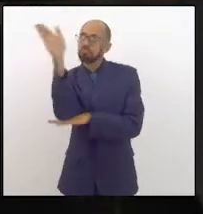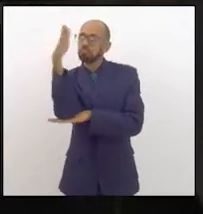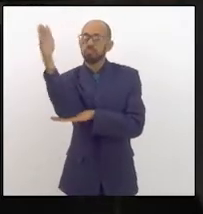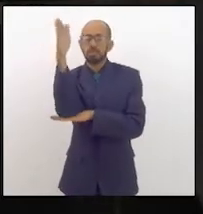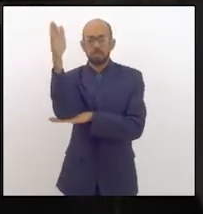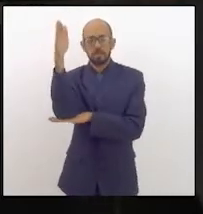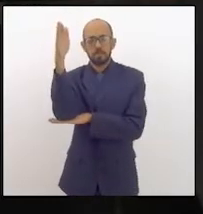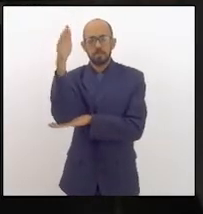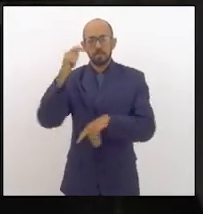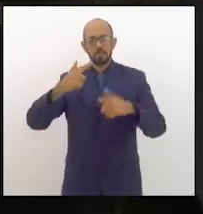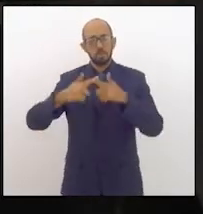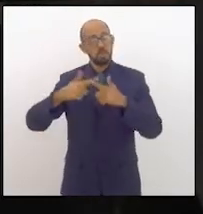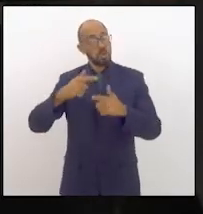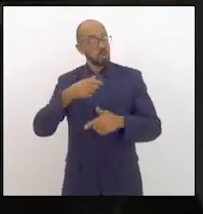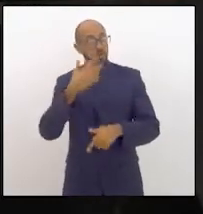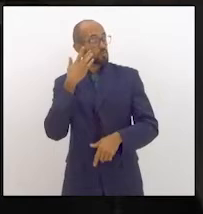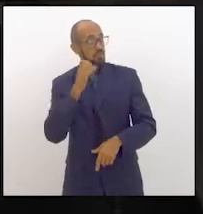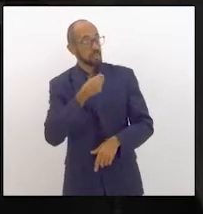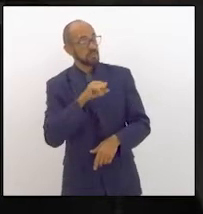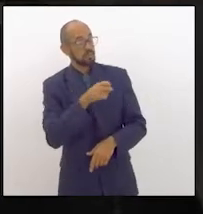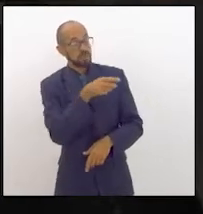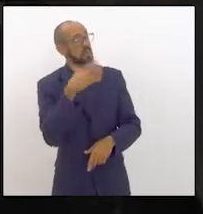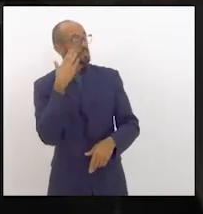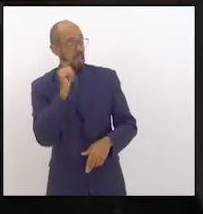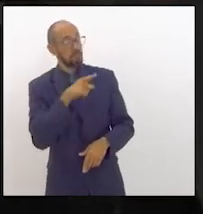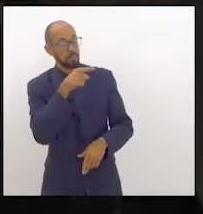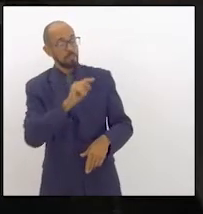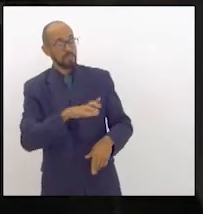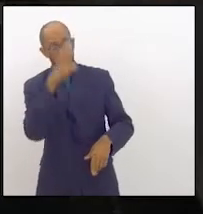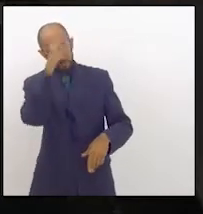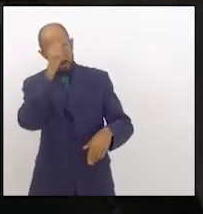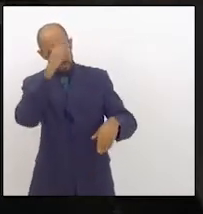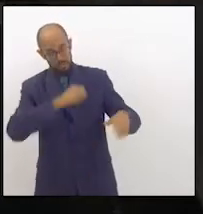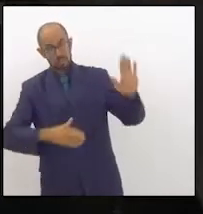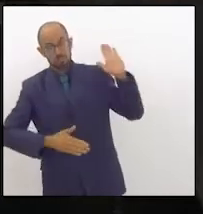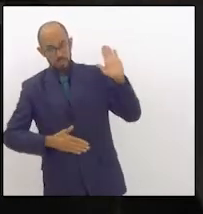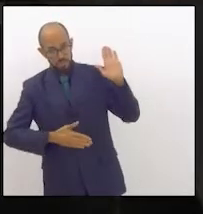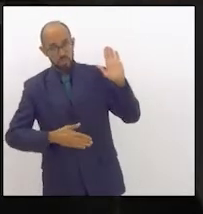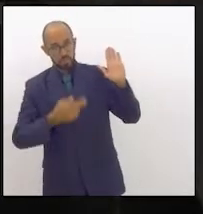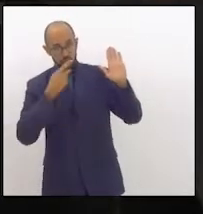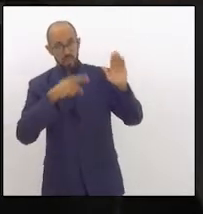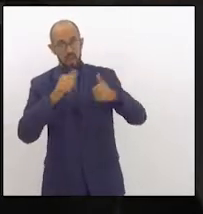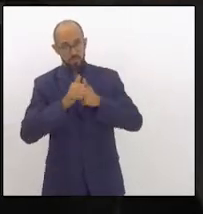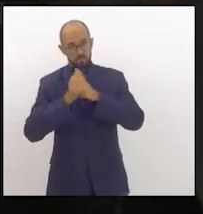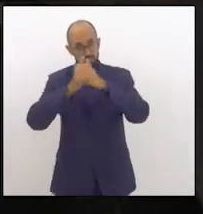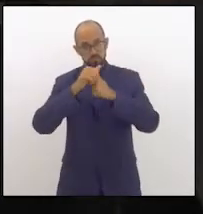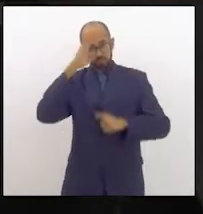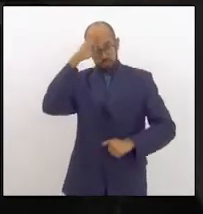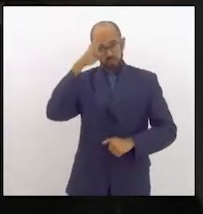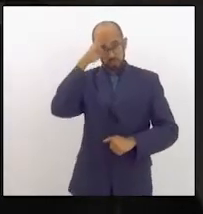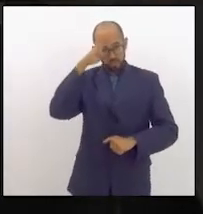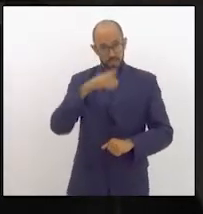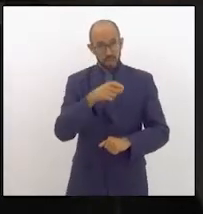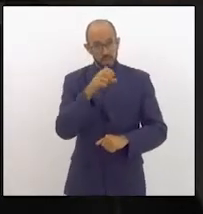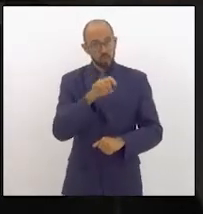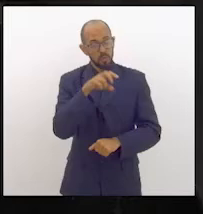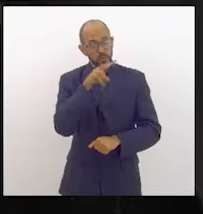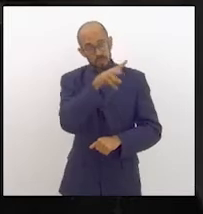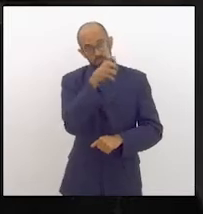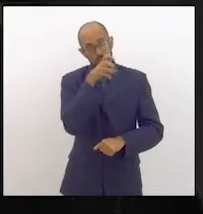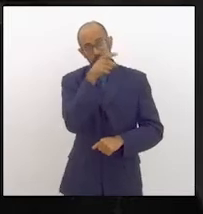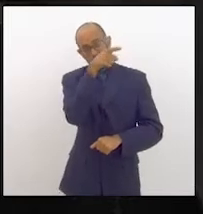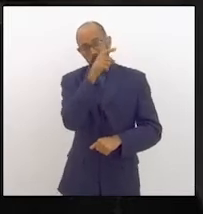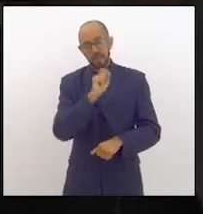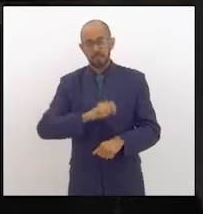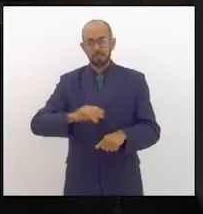vocês repararam O Aprendiz de fanfarrão que se diz bolsonaro lista e É só vocês olharem para